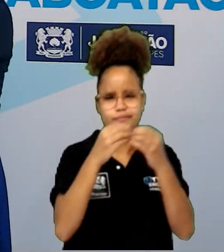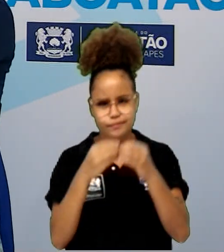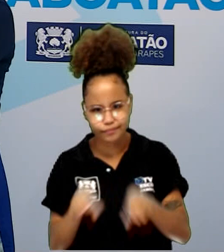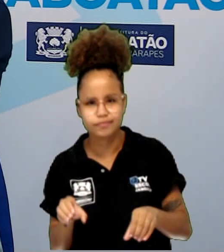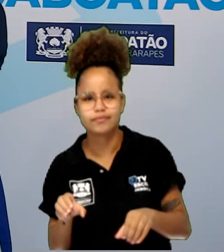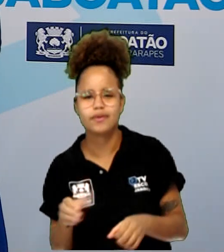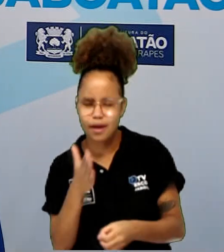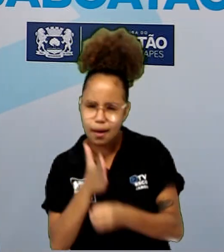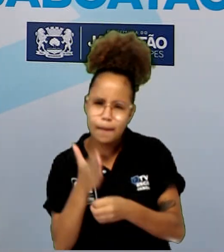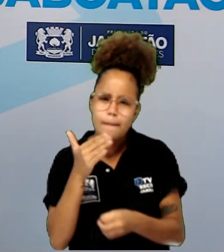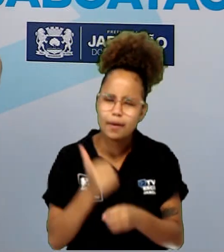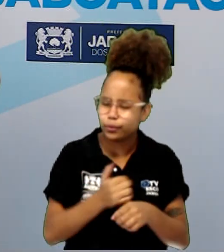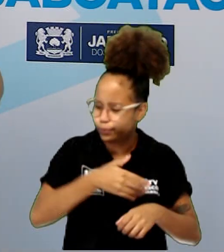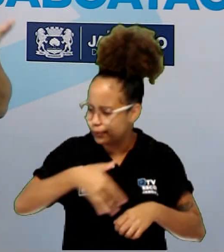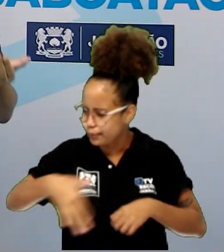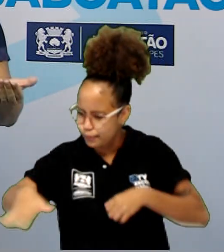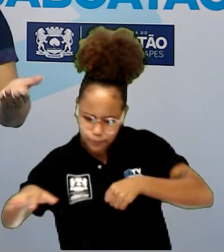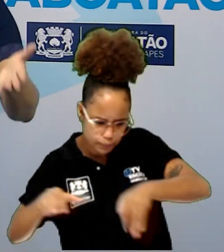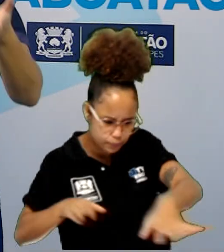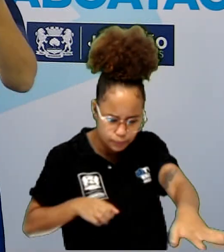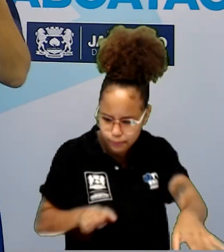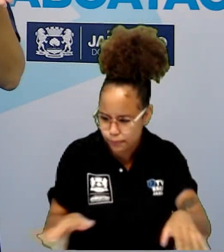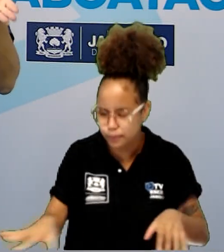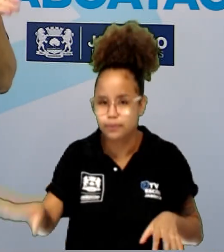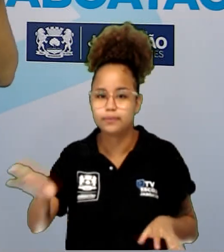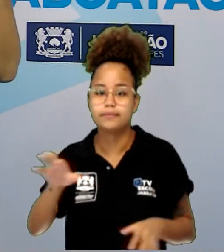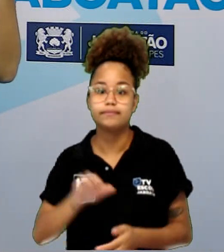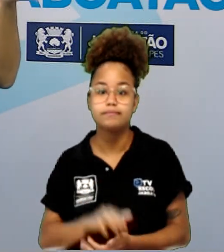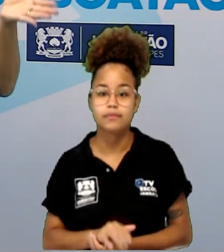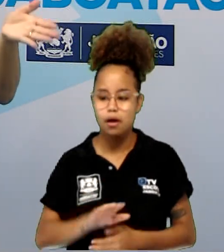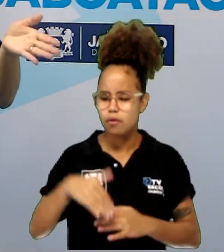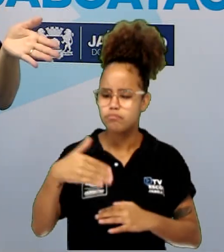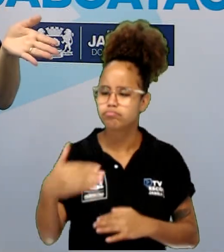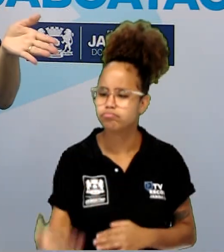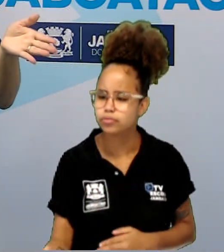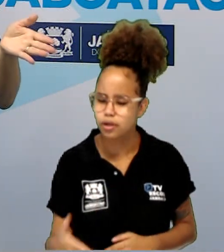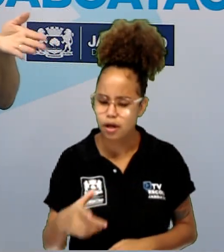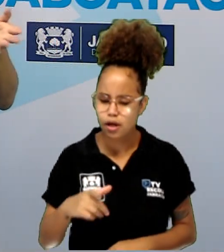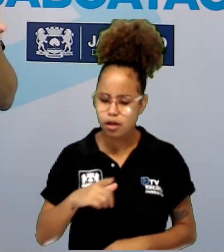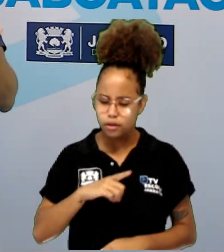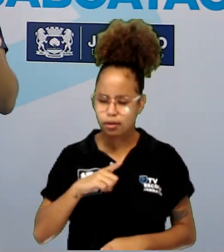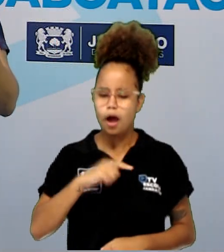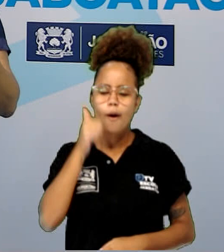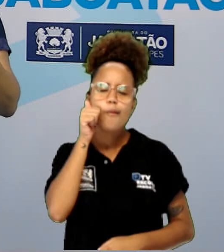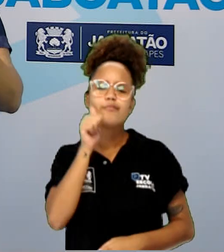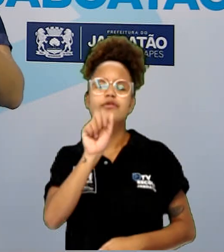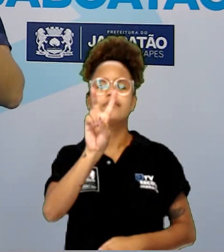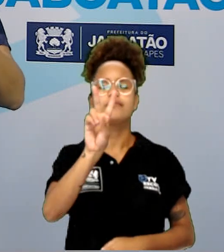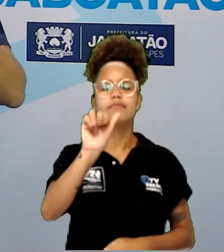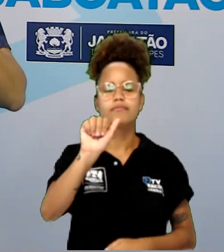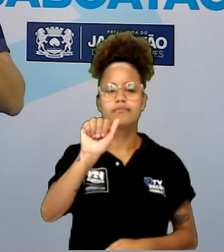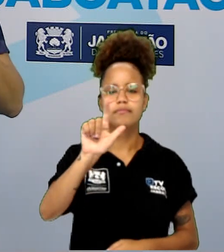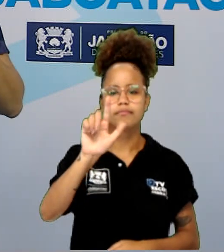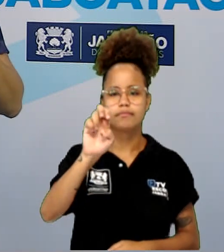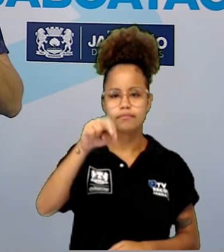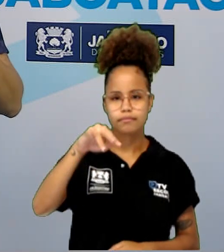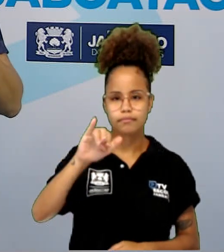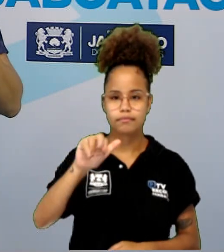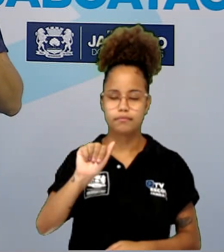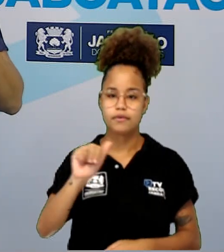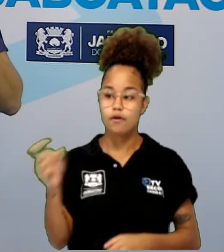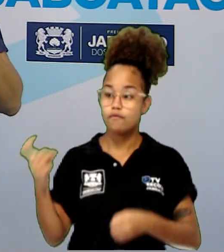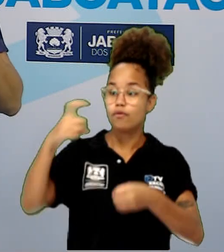As batatas foram rolando montanha abaixo e lá embaixo estava Valentina. Valentina vinha do